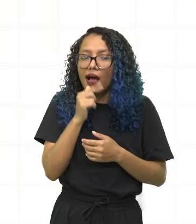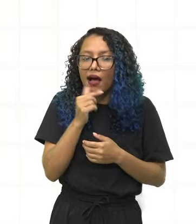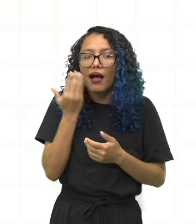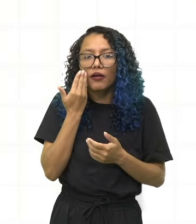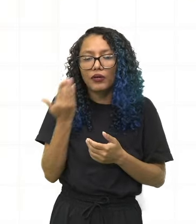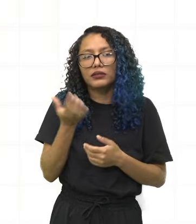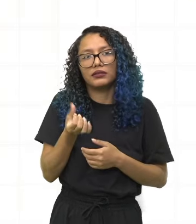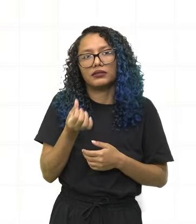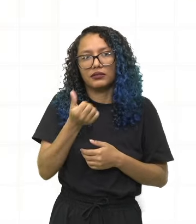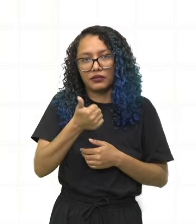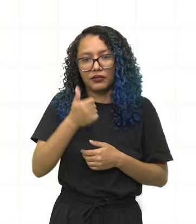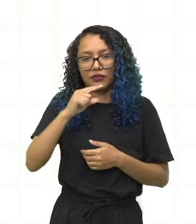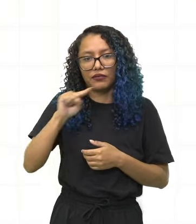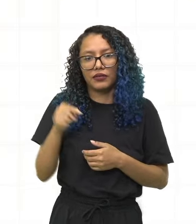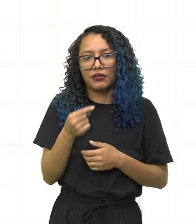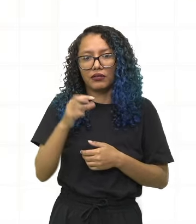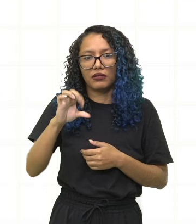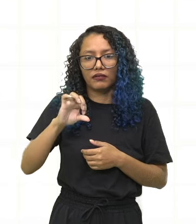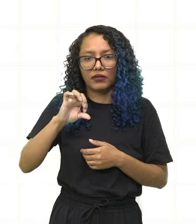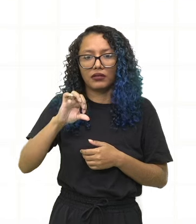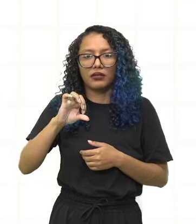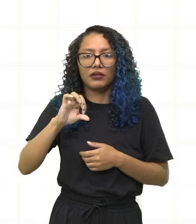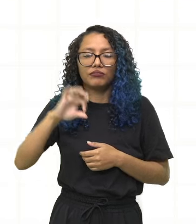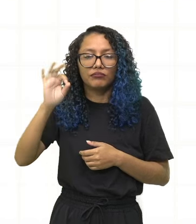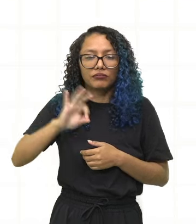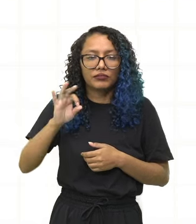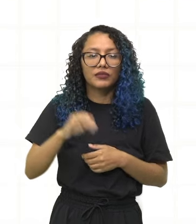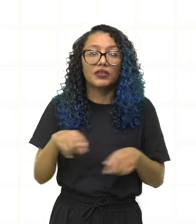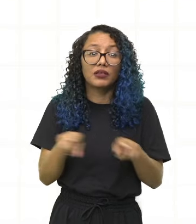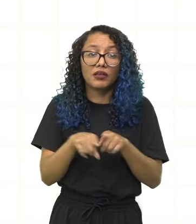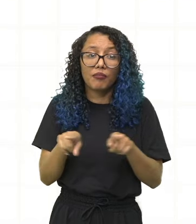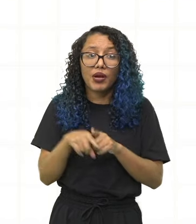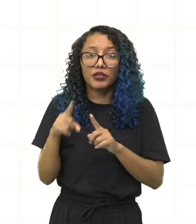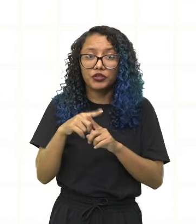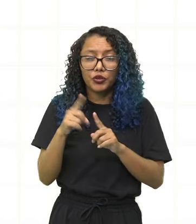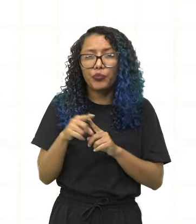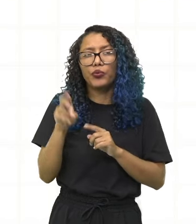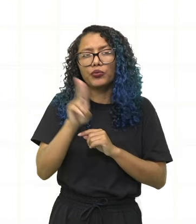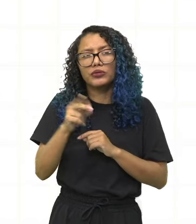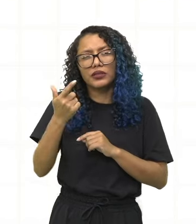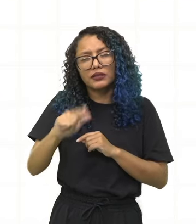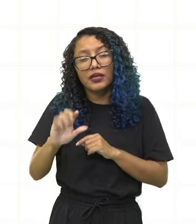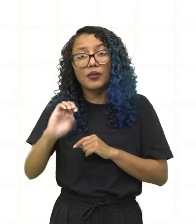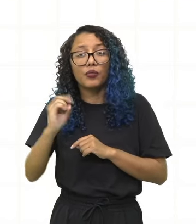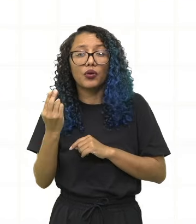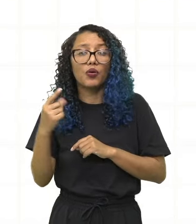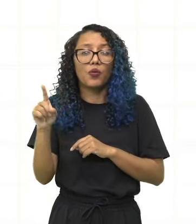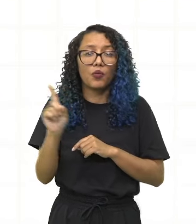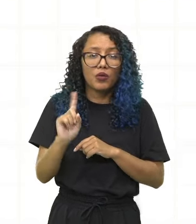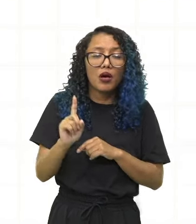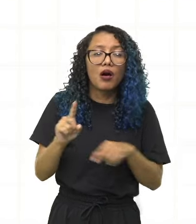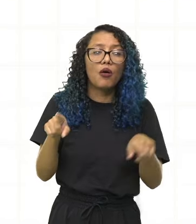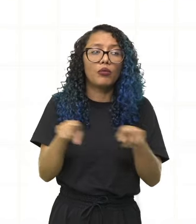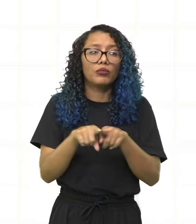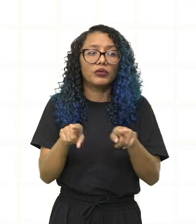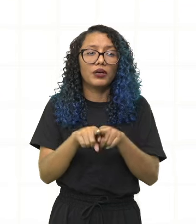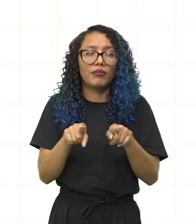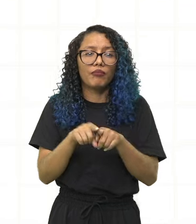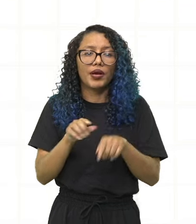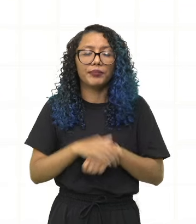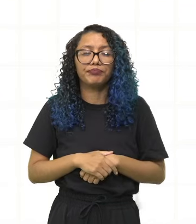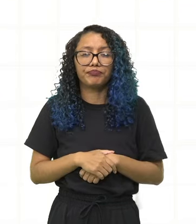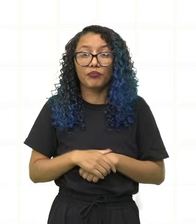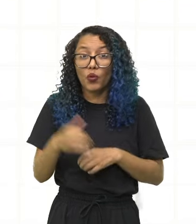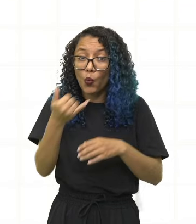,9% e aí nós temos as fontes renováveis, as fontes não renováveis em destaque, o óleo